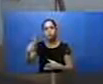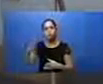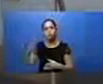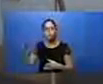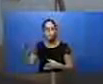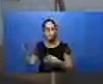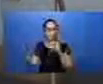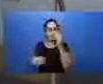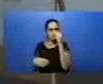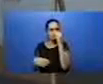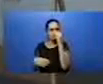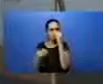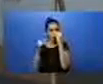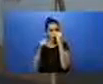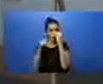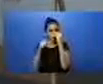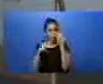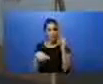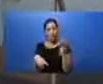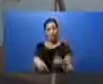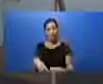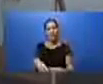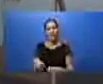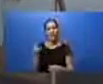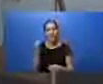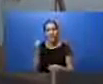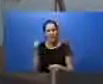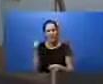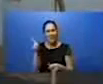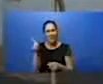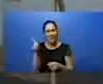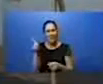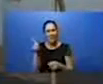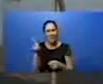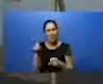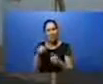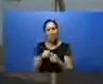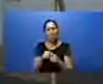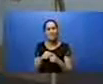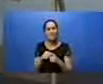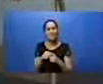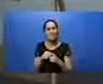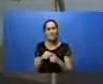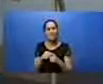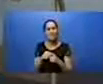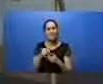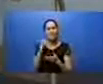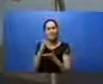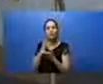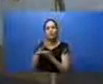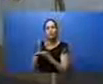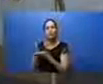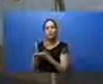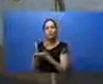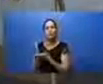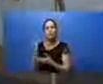Essa fração, eu peguei 3 partes de 6, então